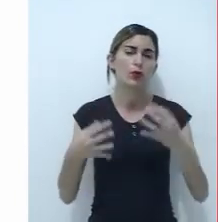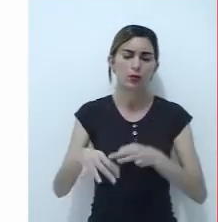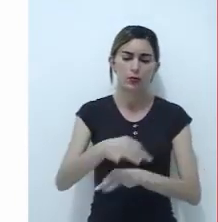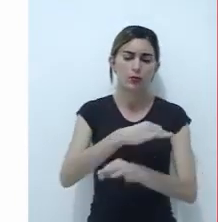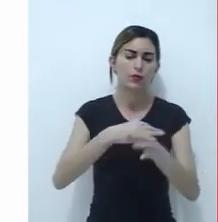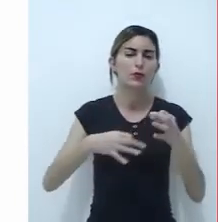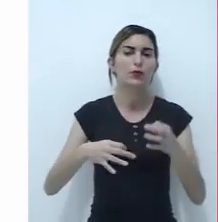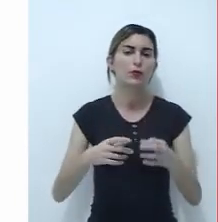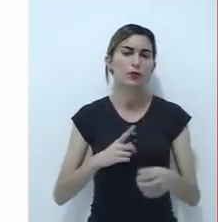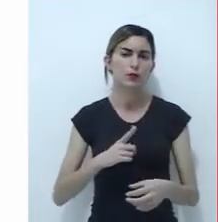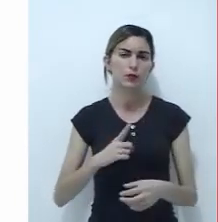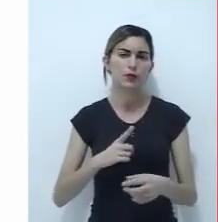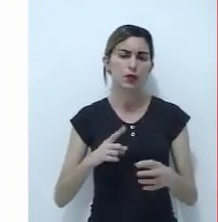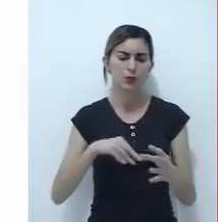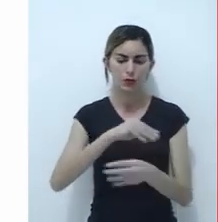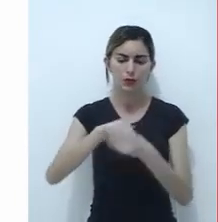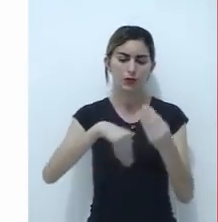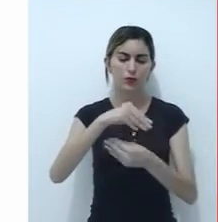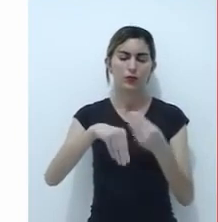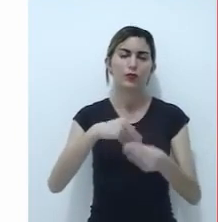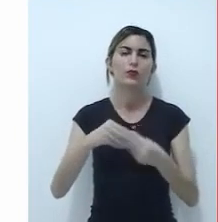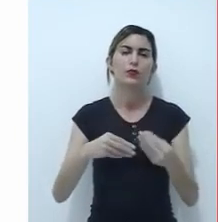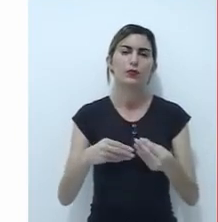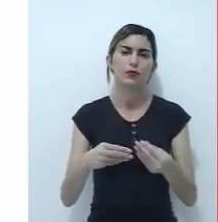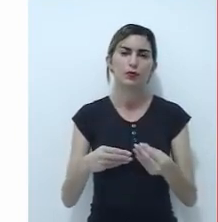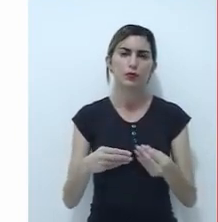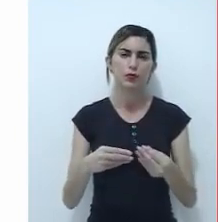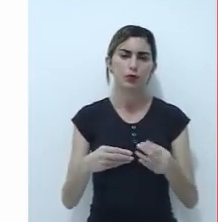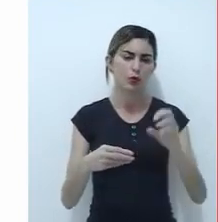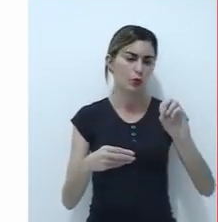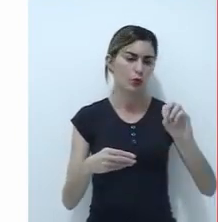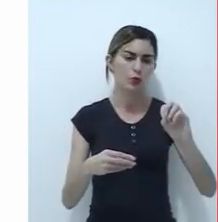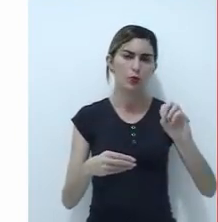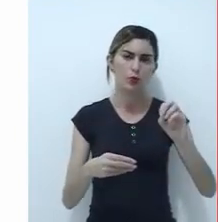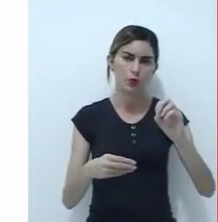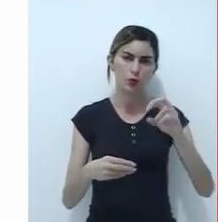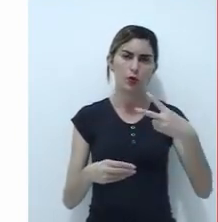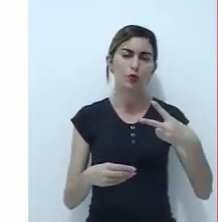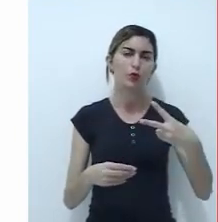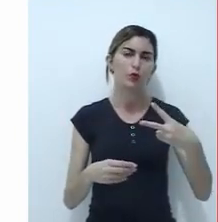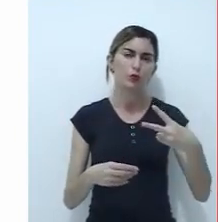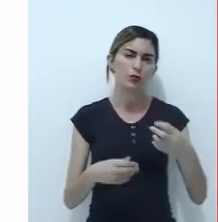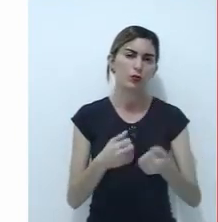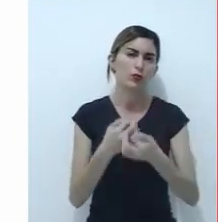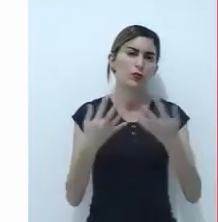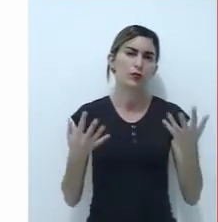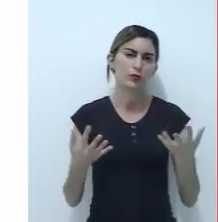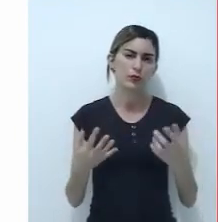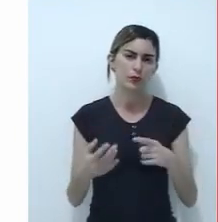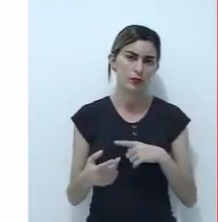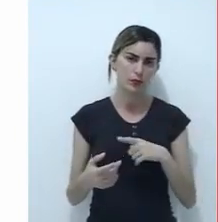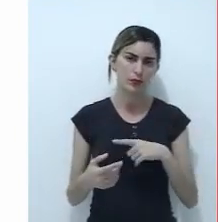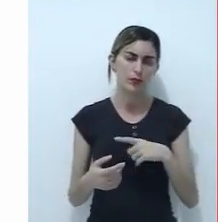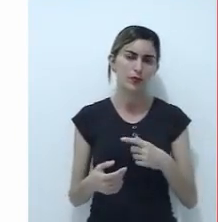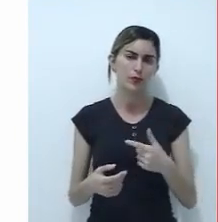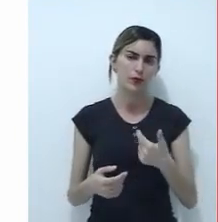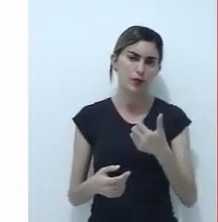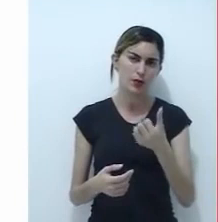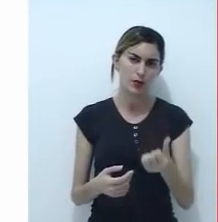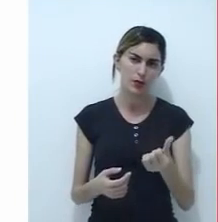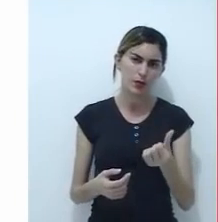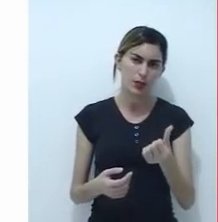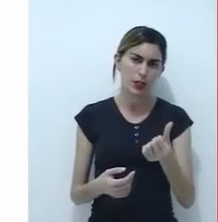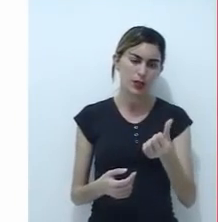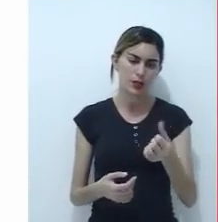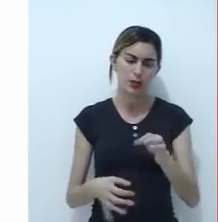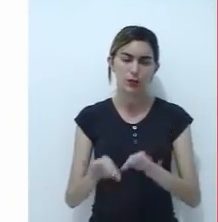Quantas moléculas eu tenho nos reagentes em relação ao oxigênio? Esse número 3 ele está ali multiplicando, eu tenho o quê?